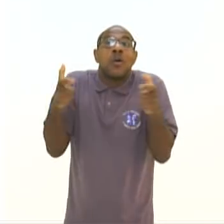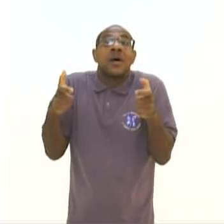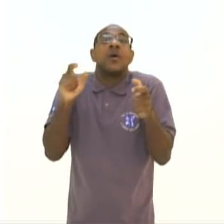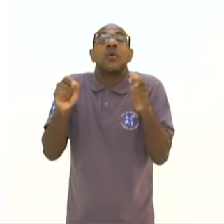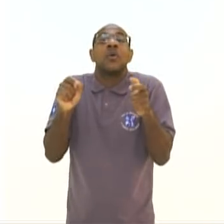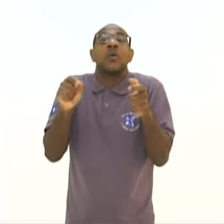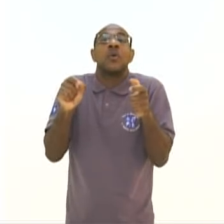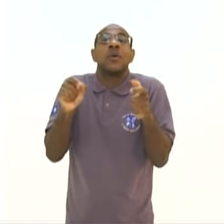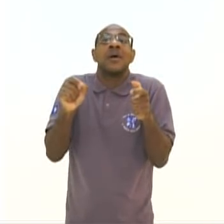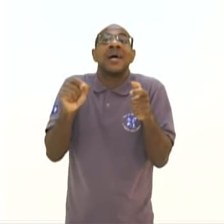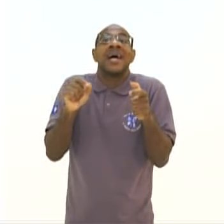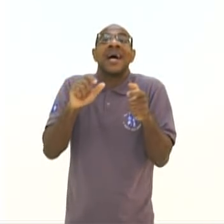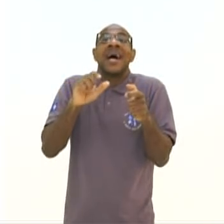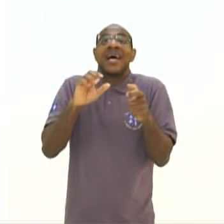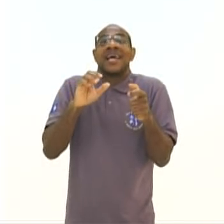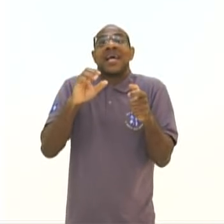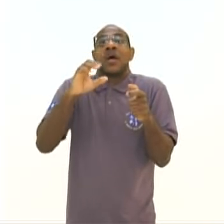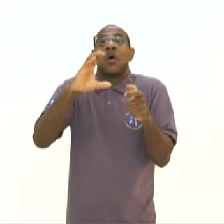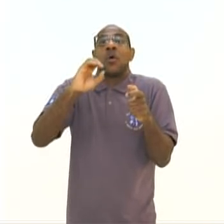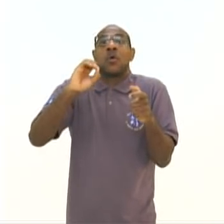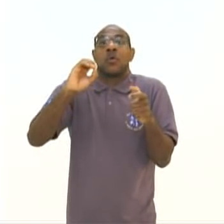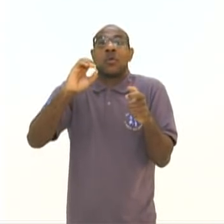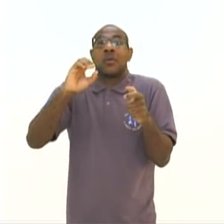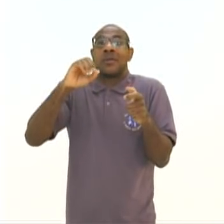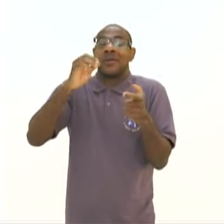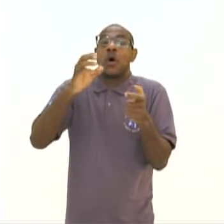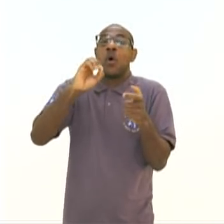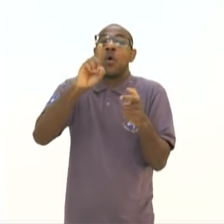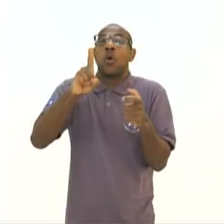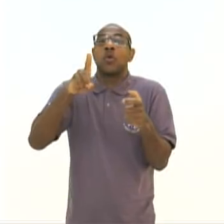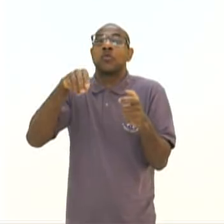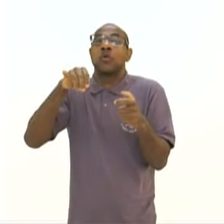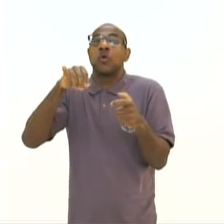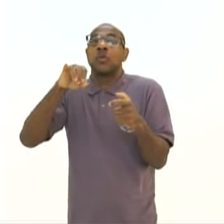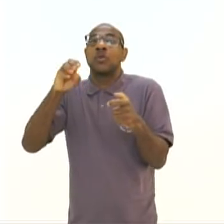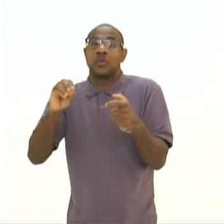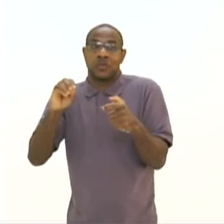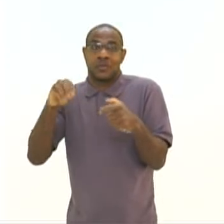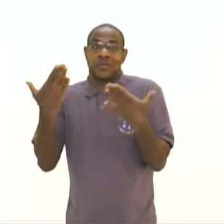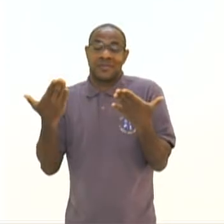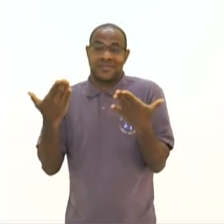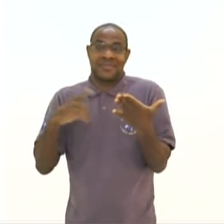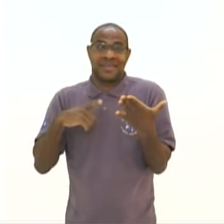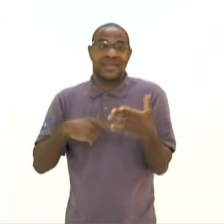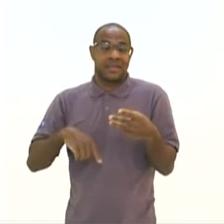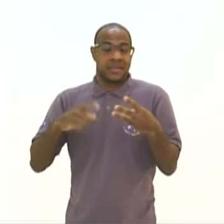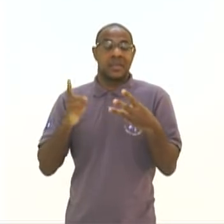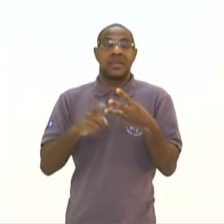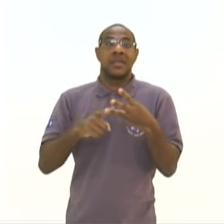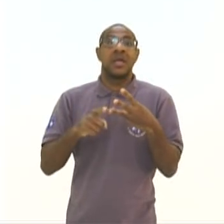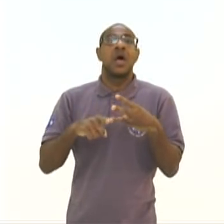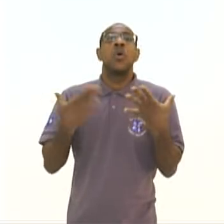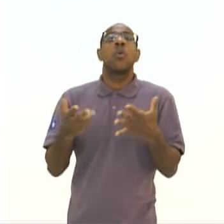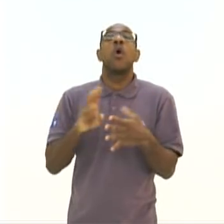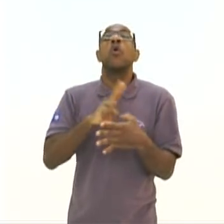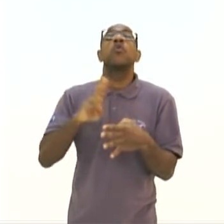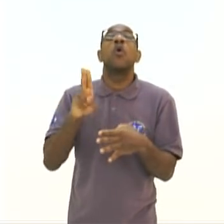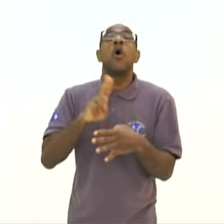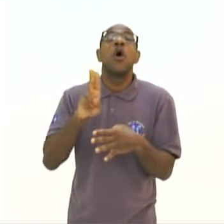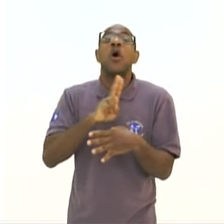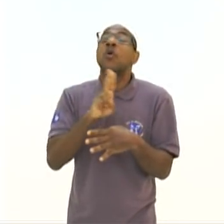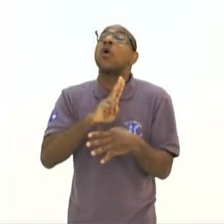gás ozônio. E a terceira, como é o nome da camada mais distante